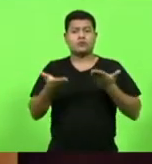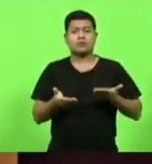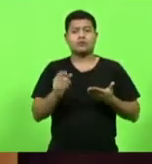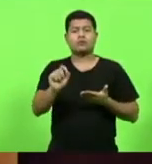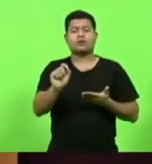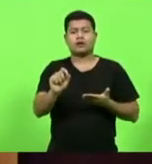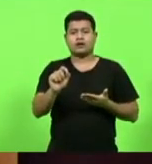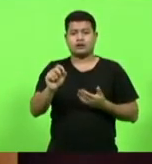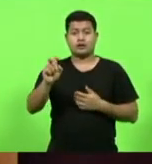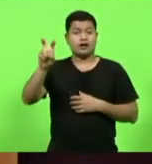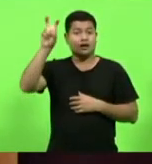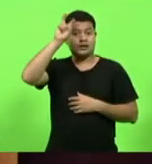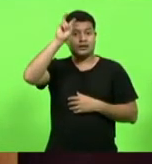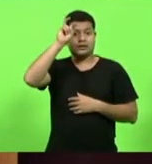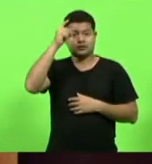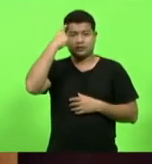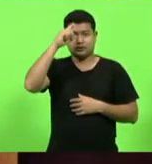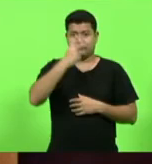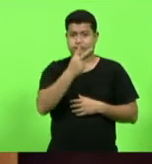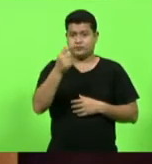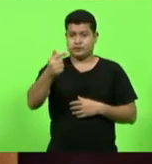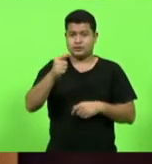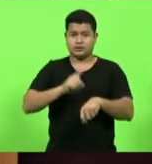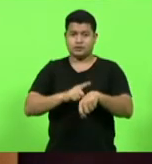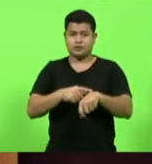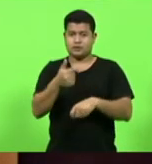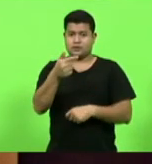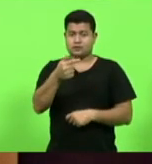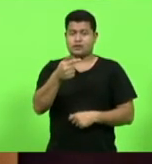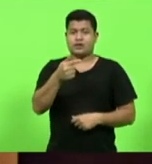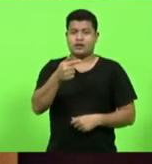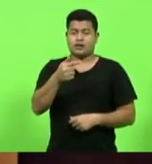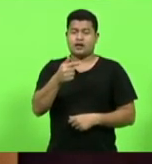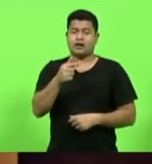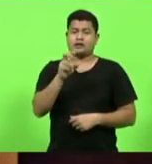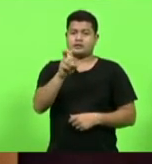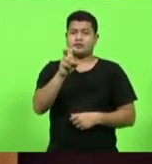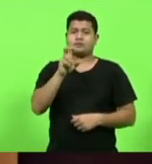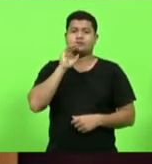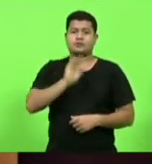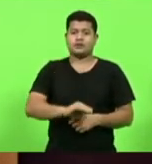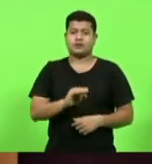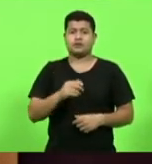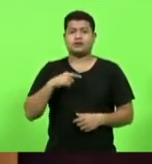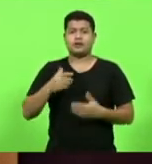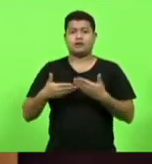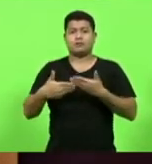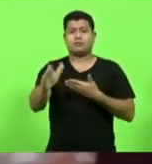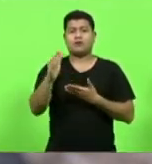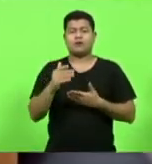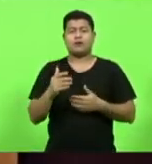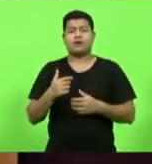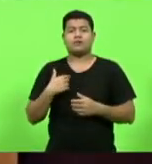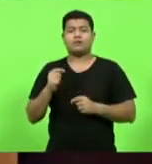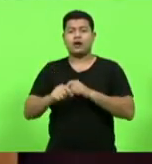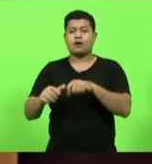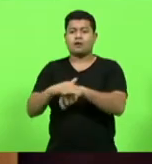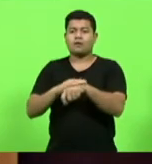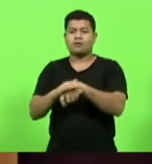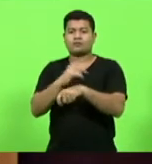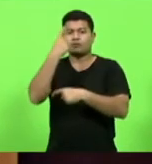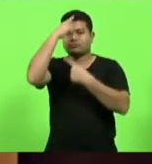Quinta-feira, dia 27 de maio, às 17 horas, teremos a abertura do projeto Papo de Ideias. Essa é